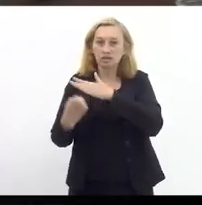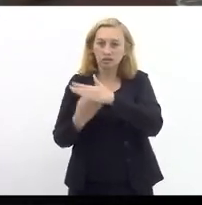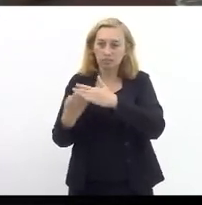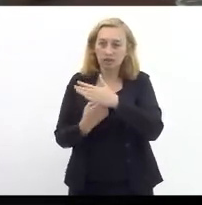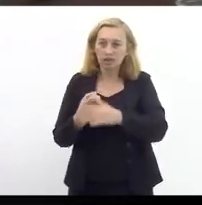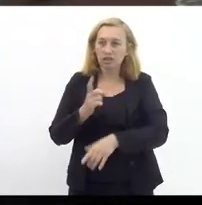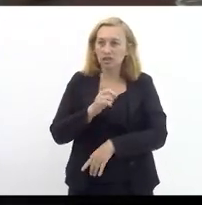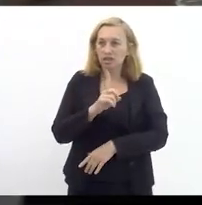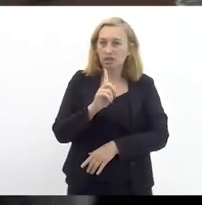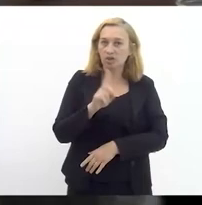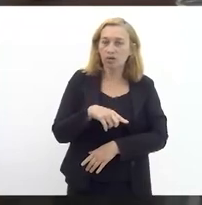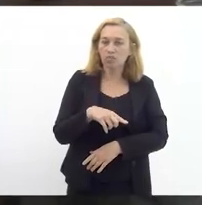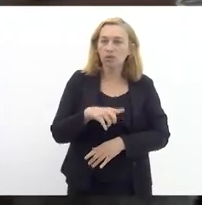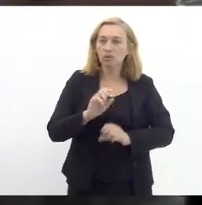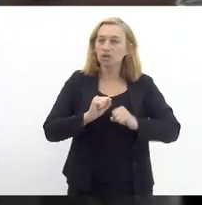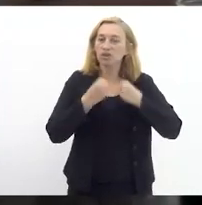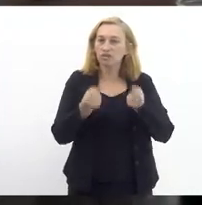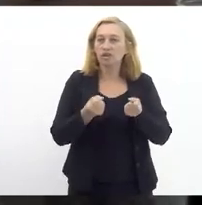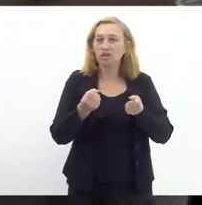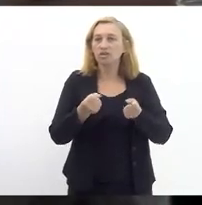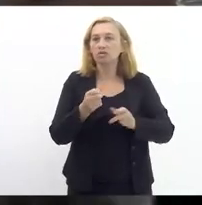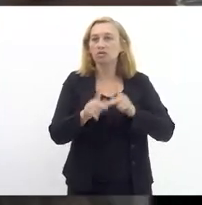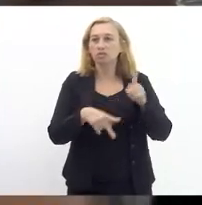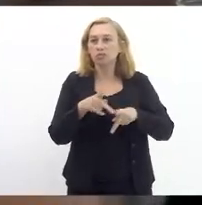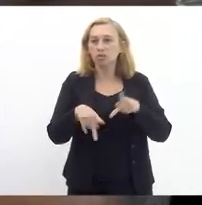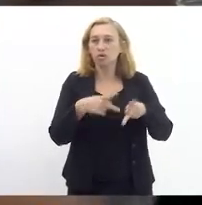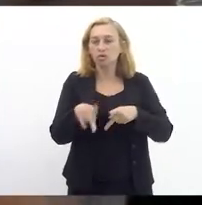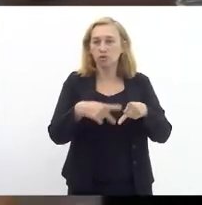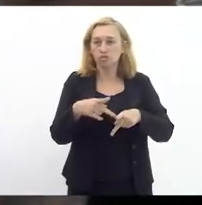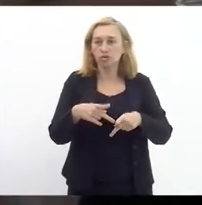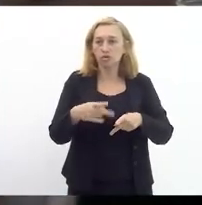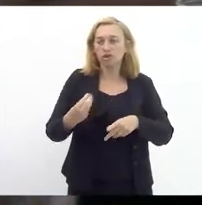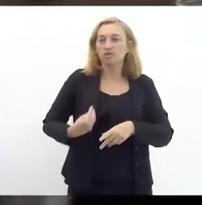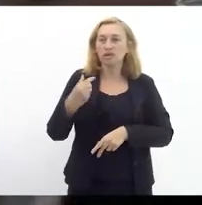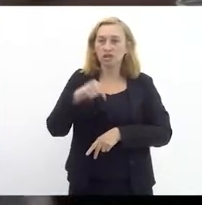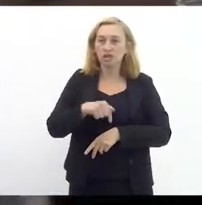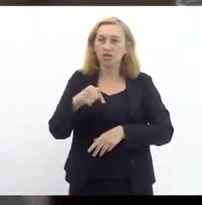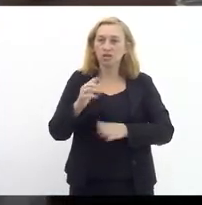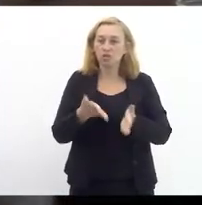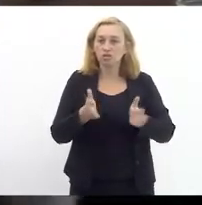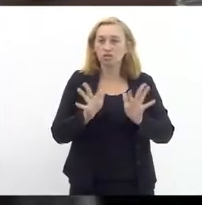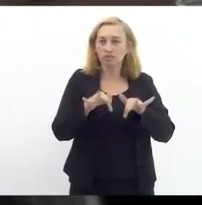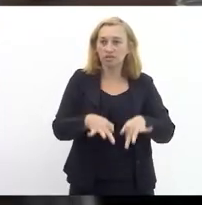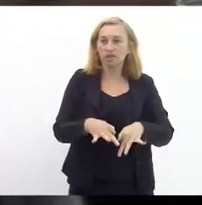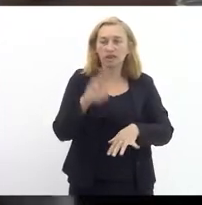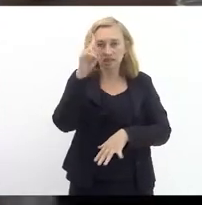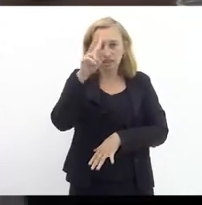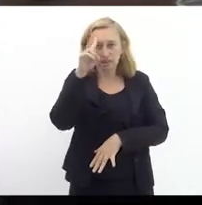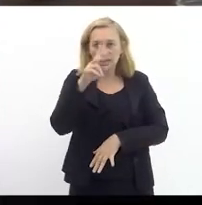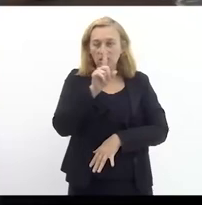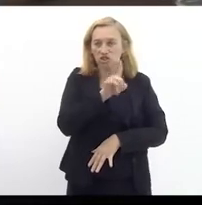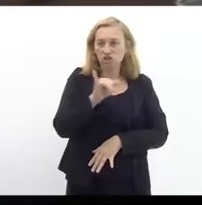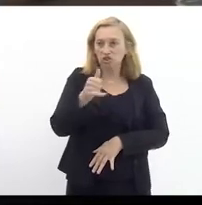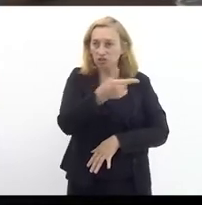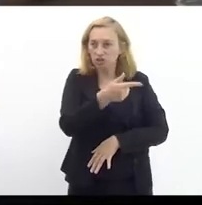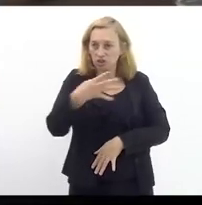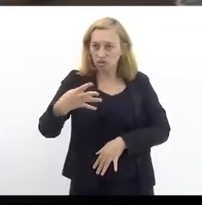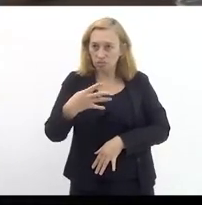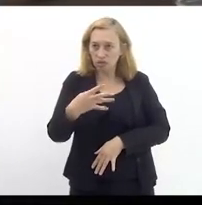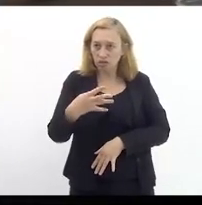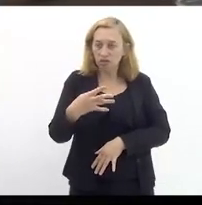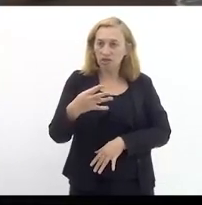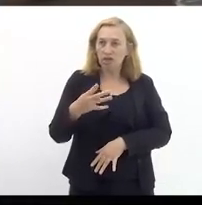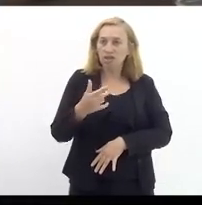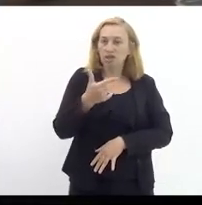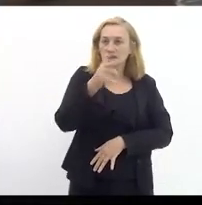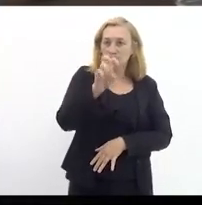e não defendem os interesses dos trabalhadores. Conclui. Então, a gente está aqui hoje para concluir, lembrando que dia 24 completam 5 anos da